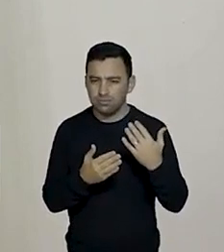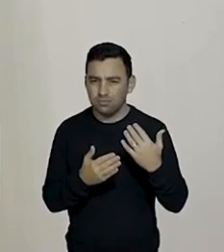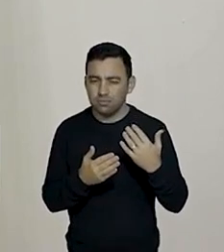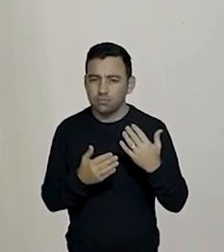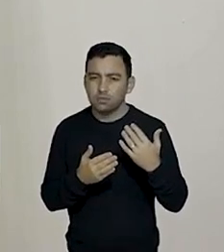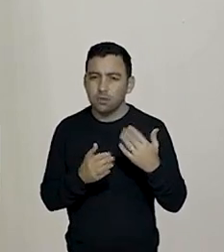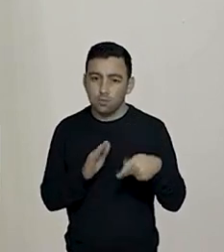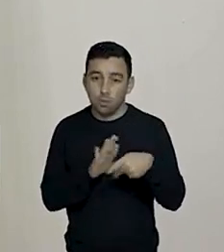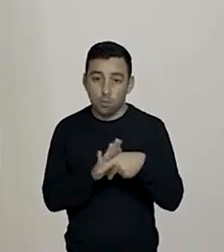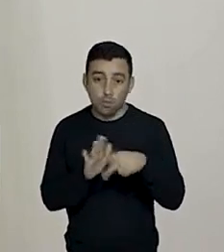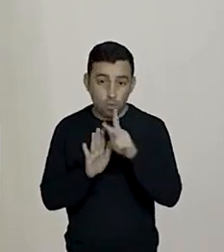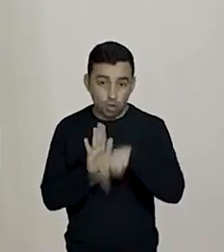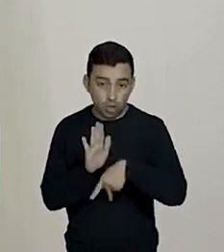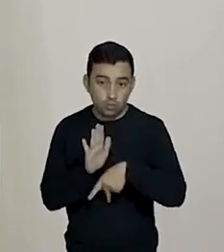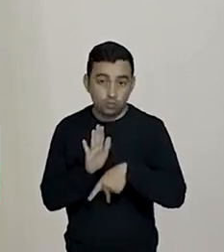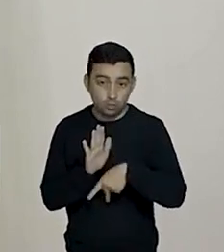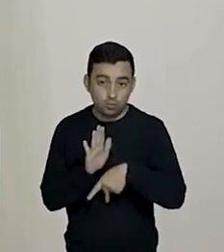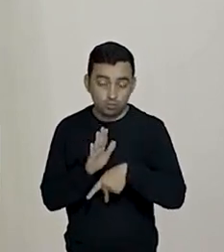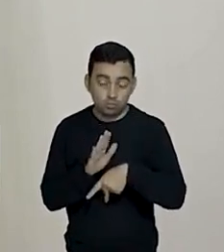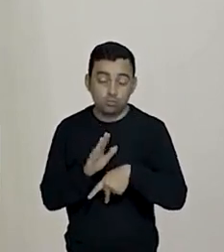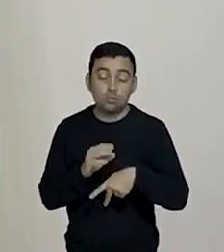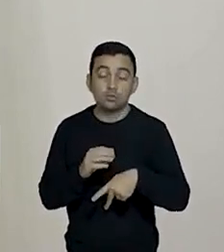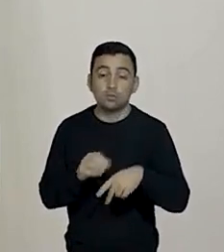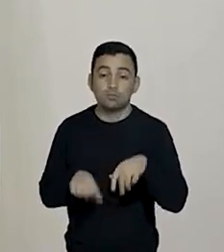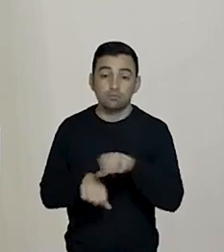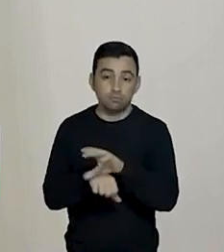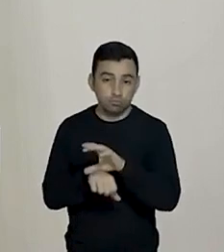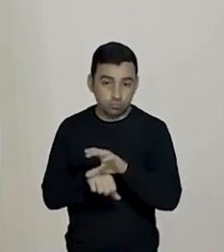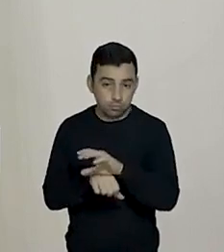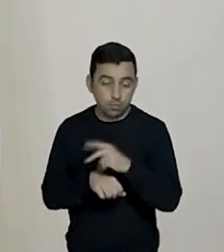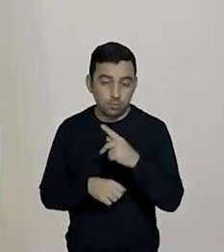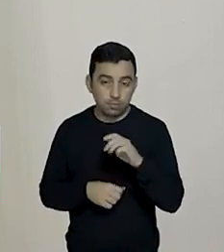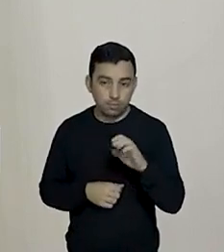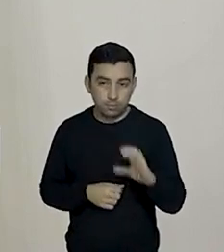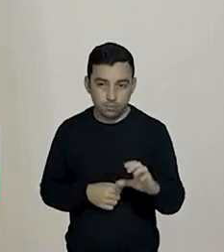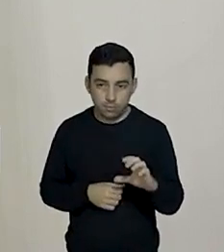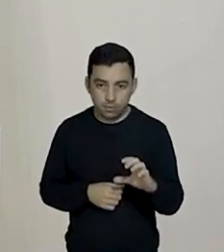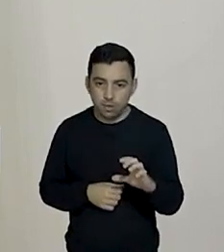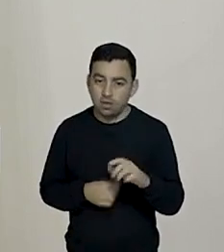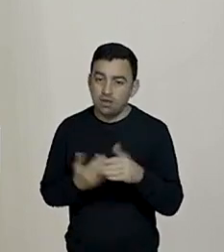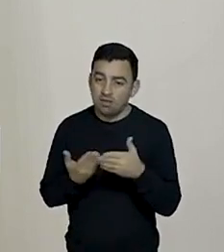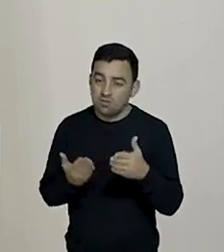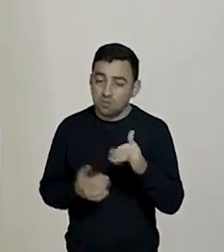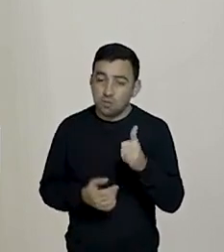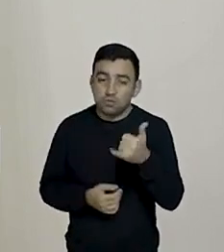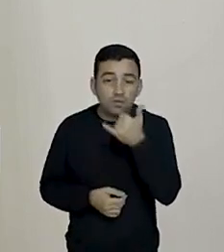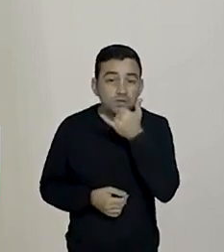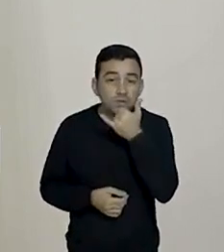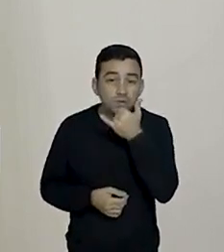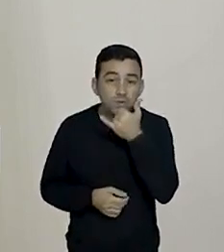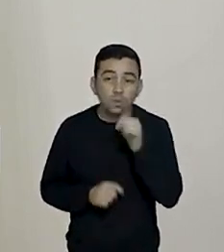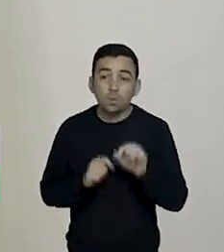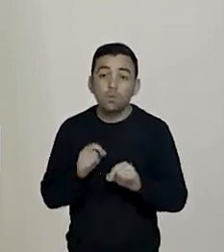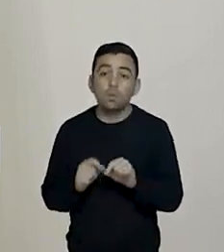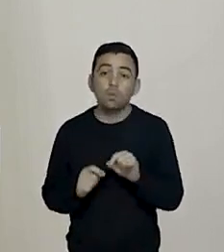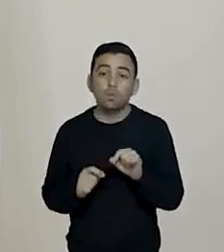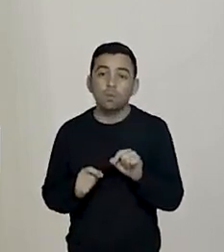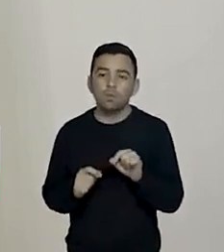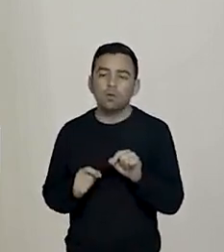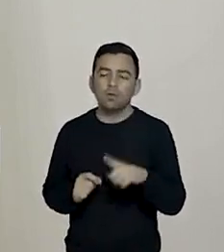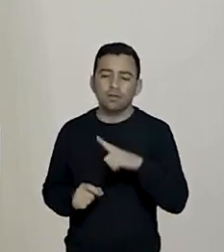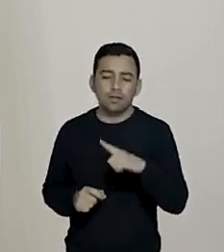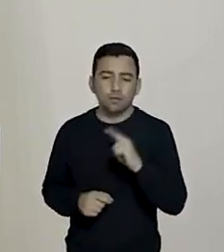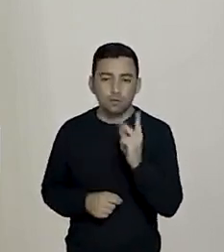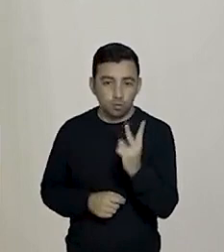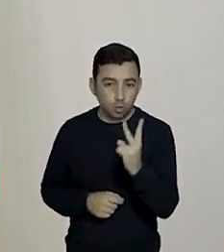do projeto de Bento da Constituição da PEC ela se justifica em apenas dois